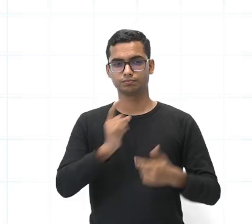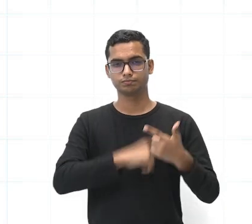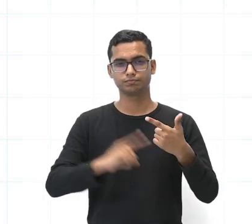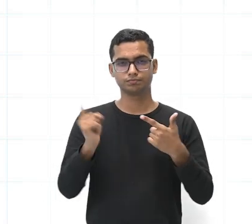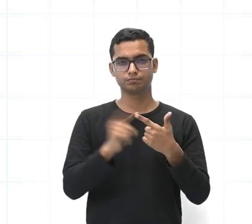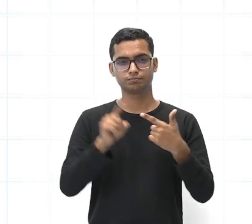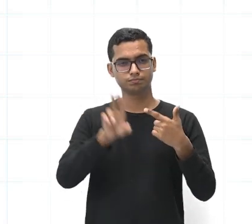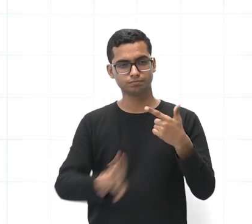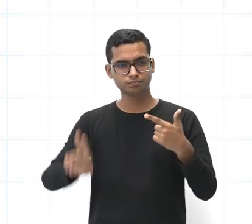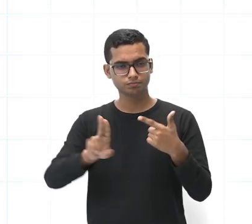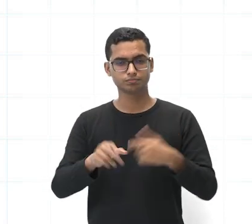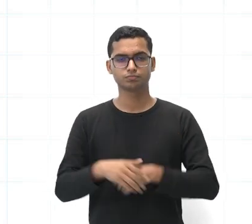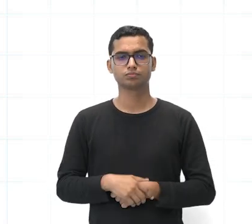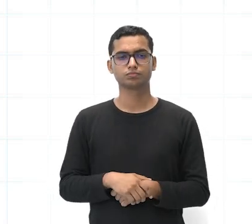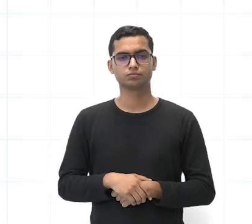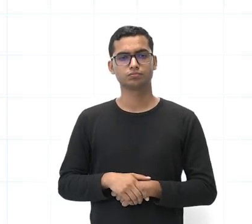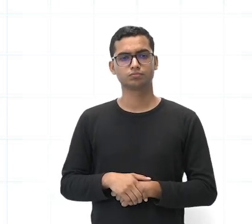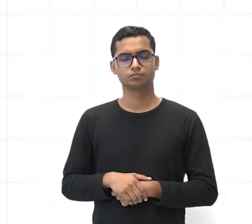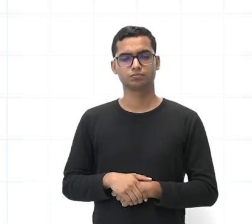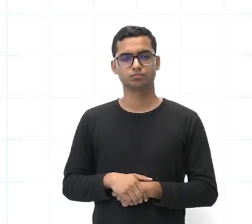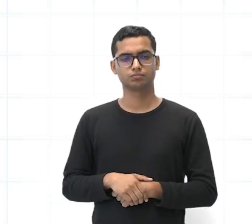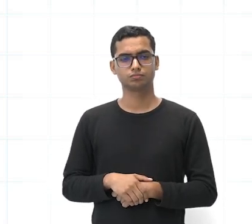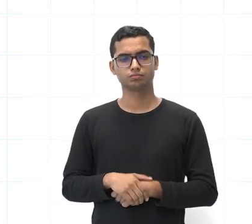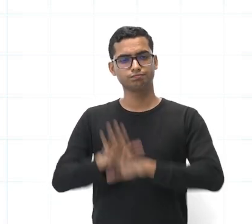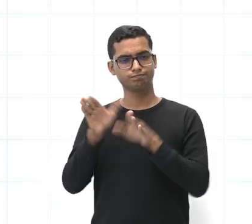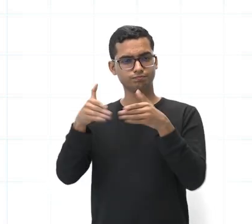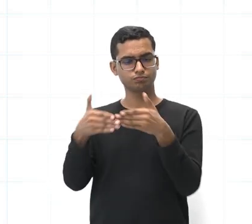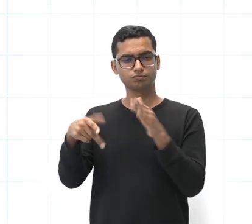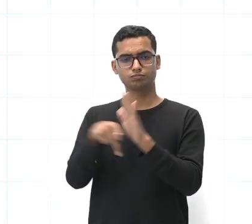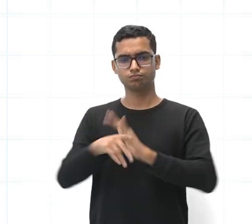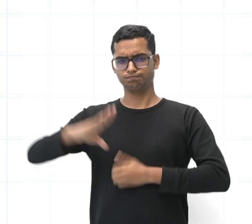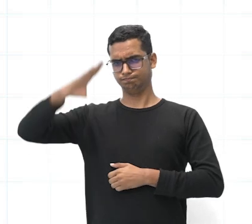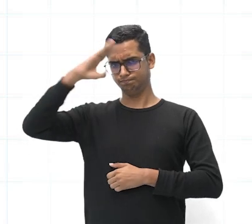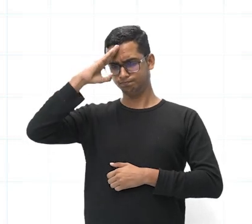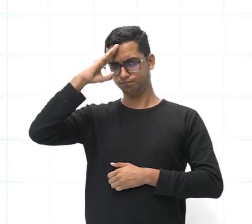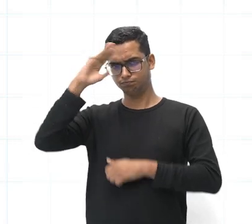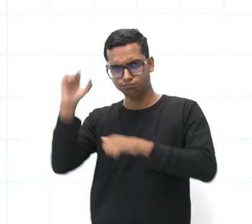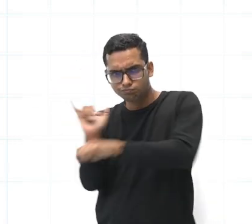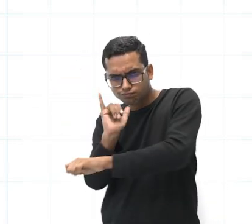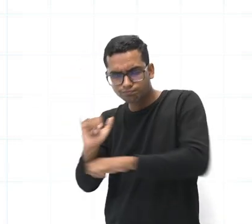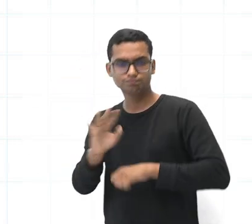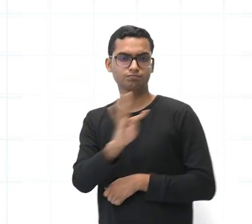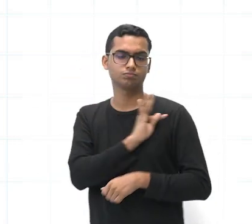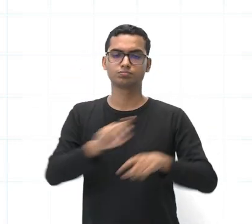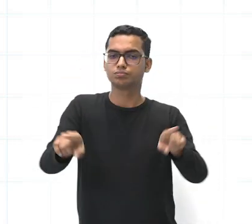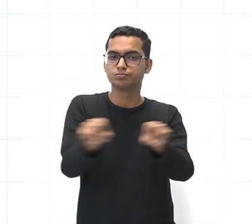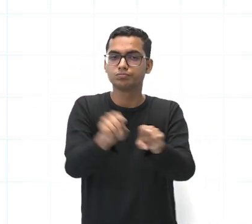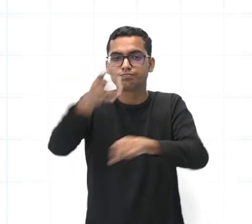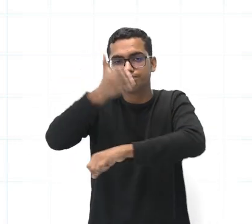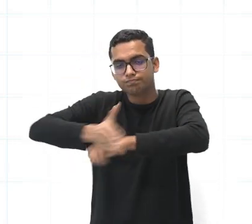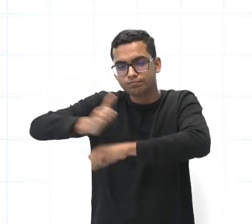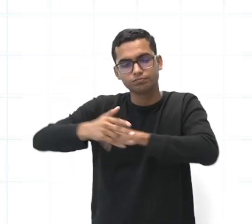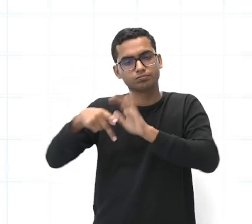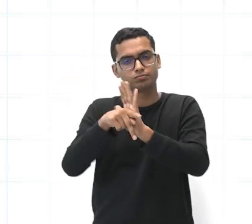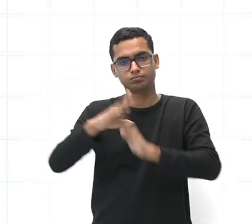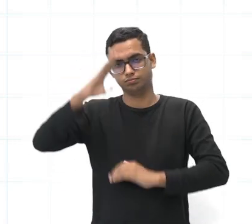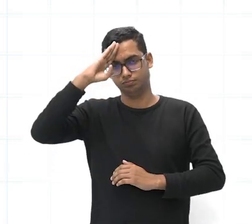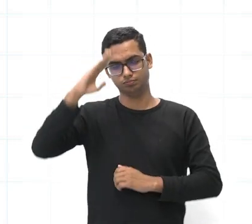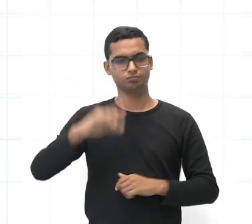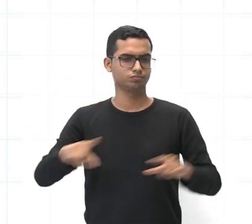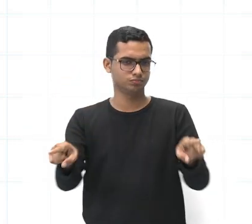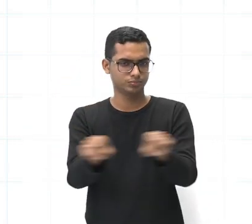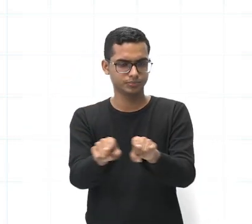Foram utilizadas também para a questão militar e tática, né, ali os treinamentos